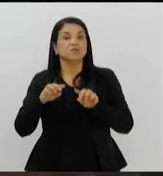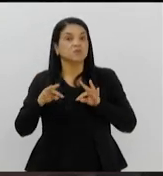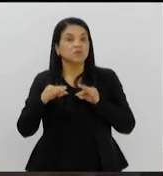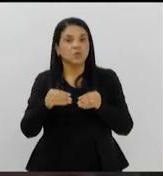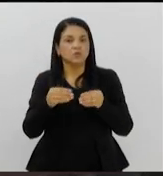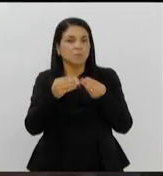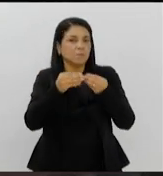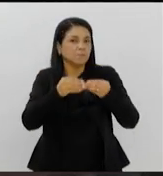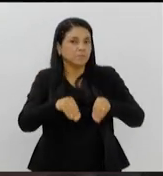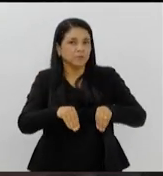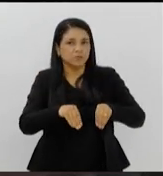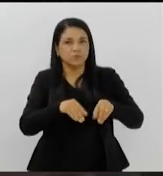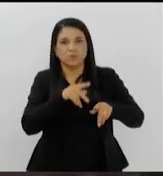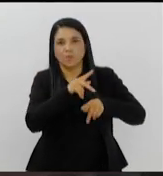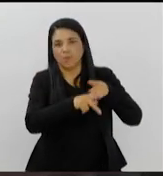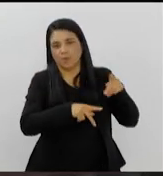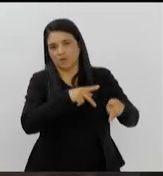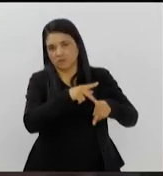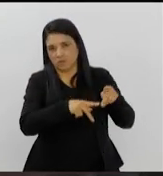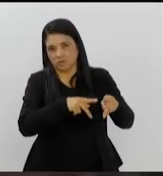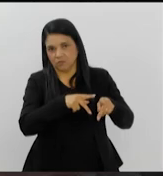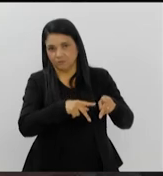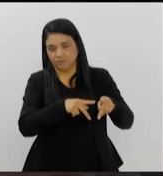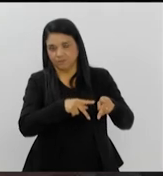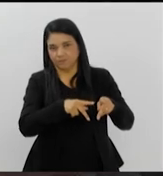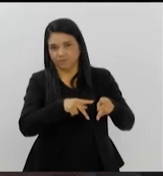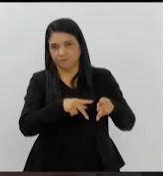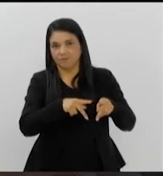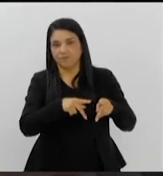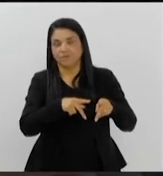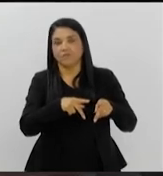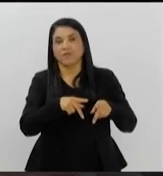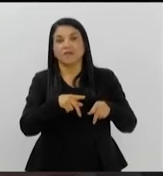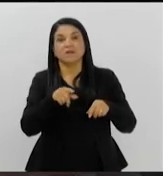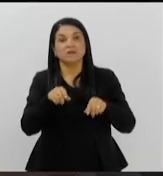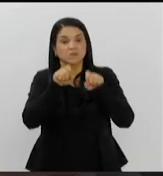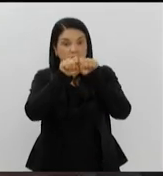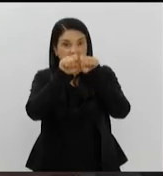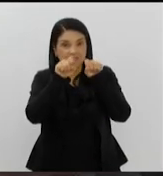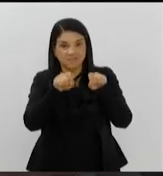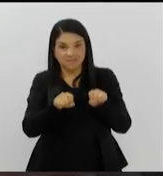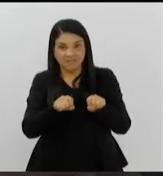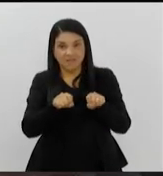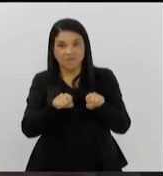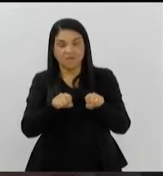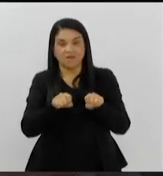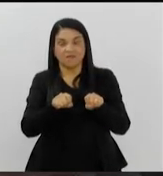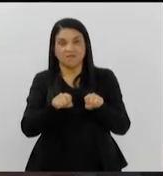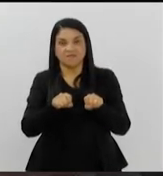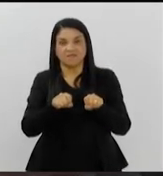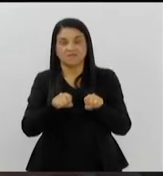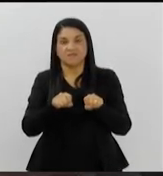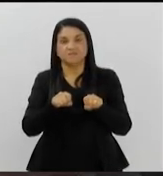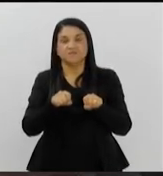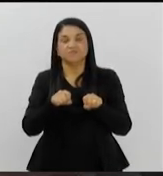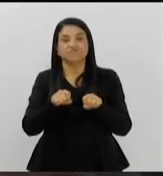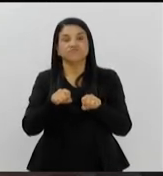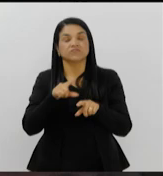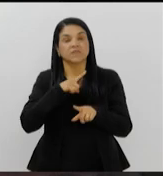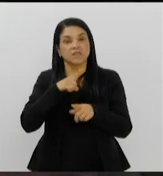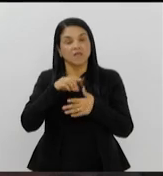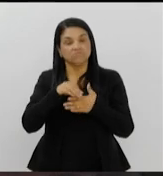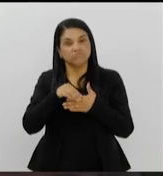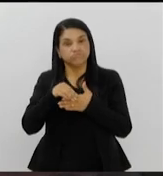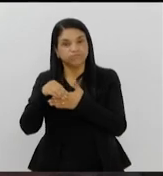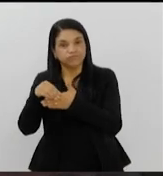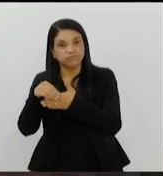a população do estado do Rio de Janeiro. E o sistema que aí está, que é dirigido, é